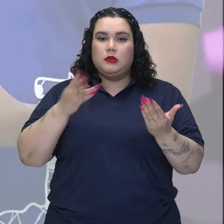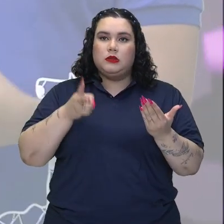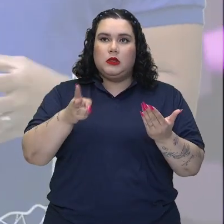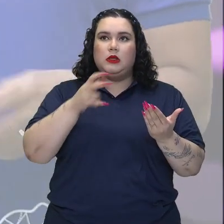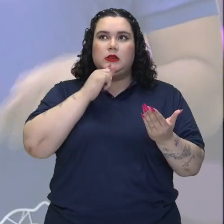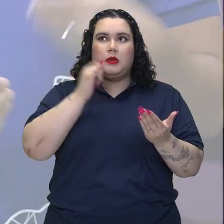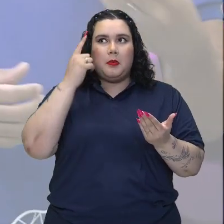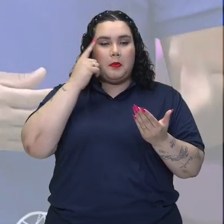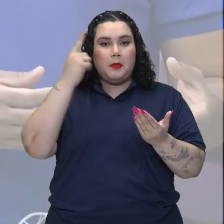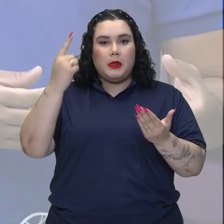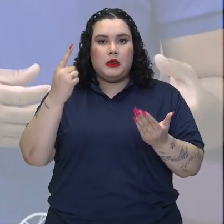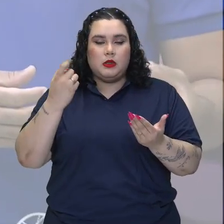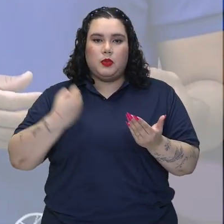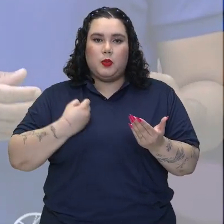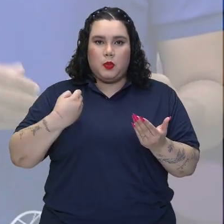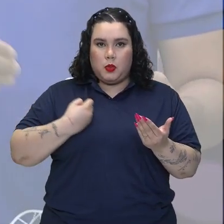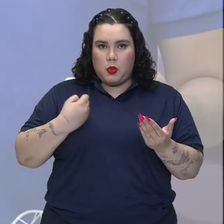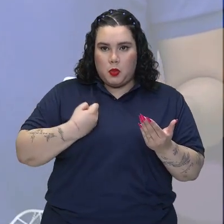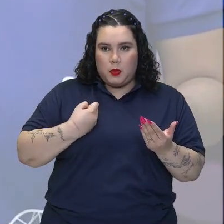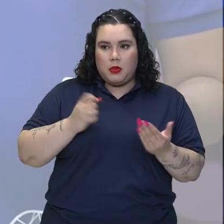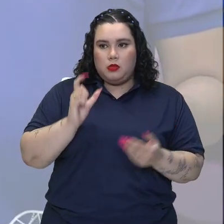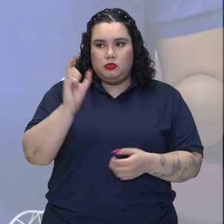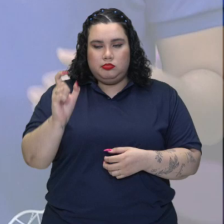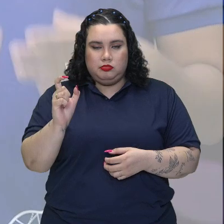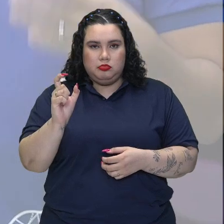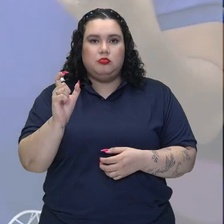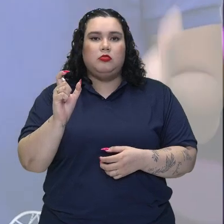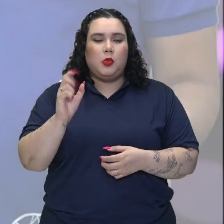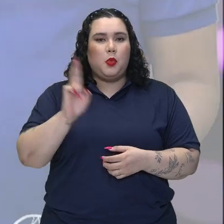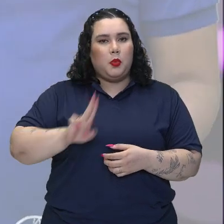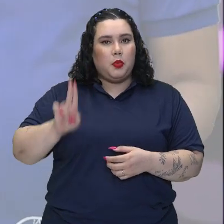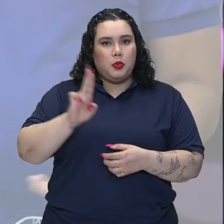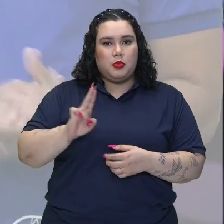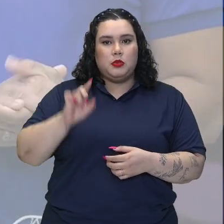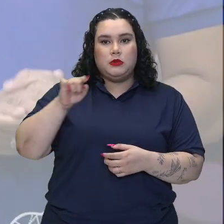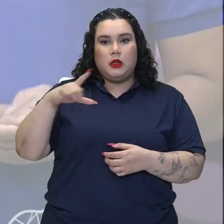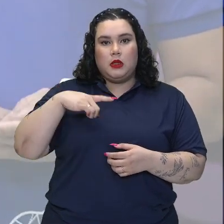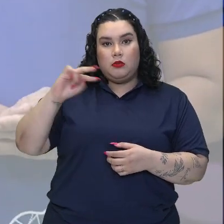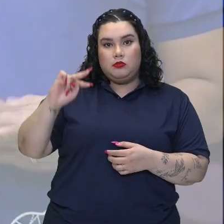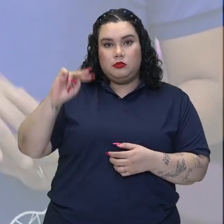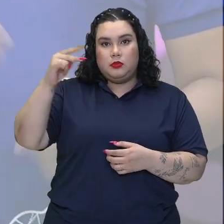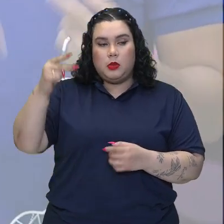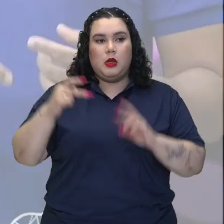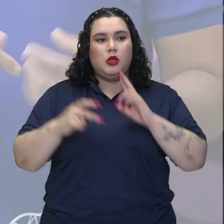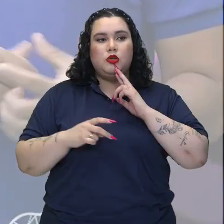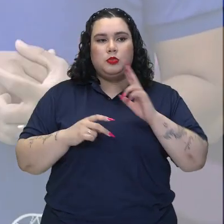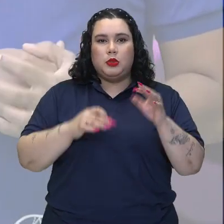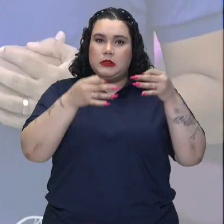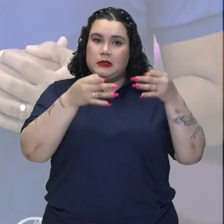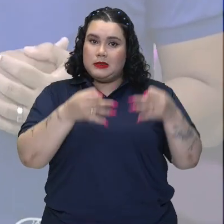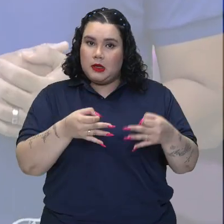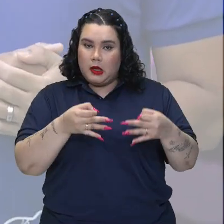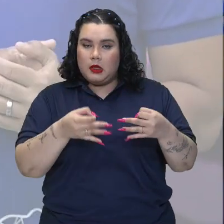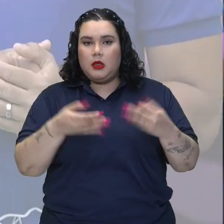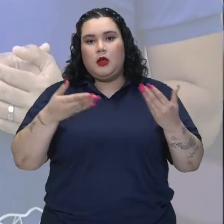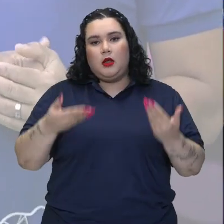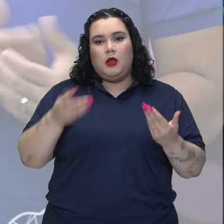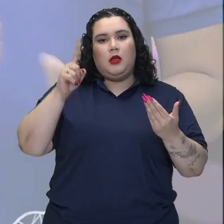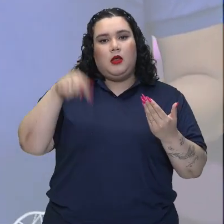número natural que é elevado ao quadrado, ele vai resultar em um quadrado perfeito, esse número é chamado